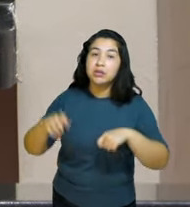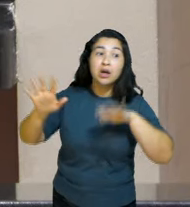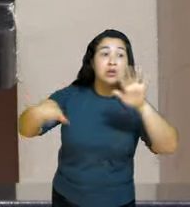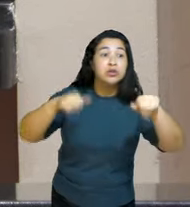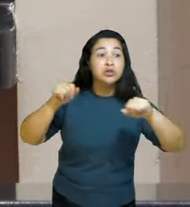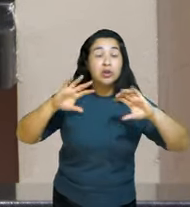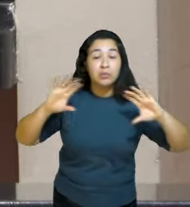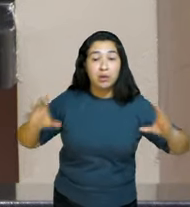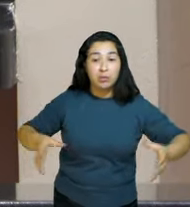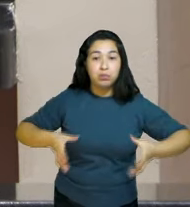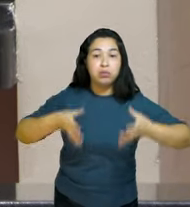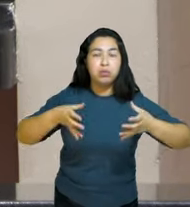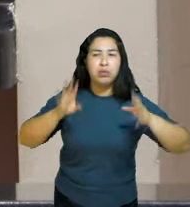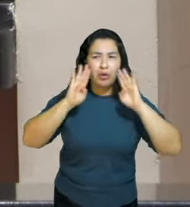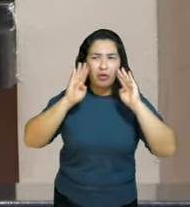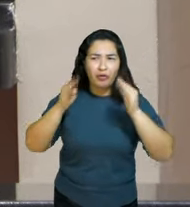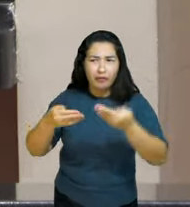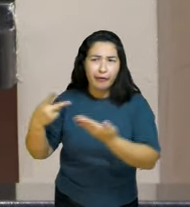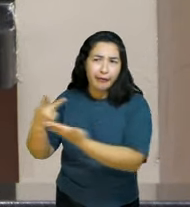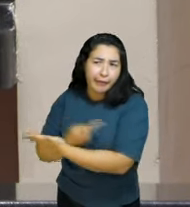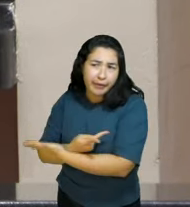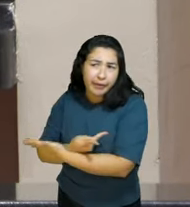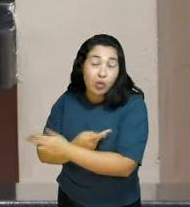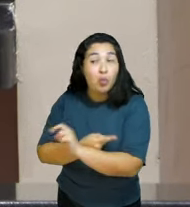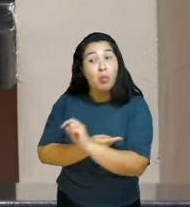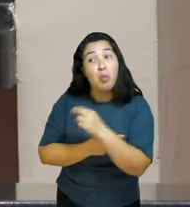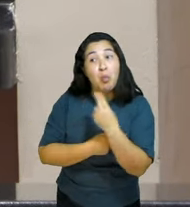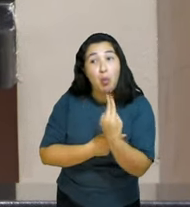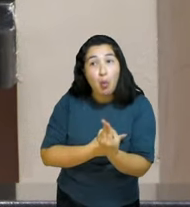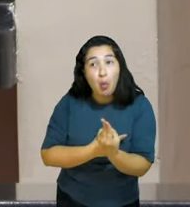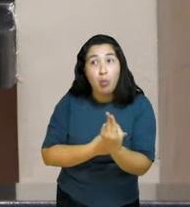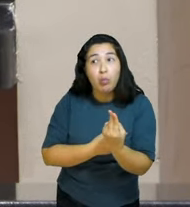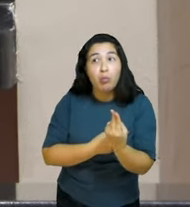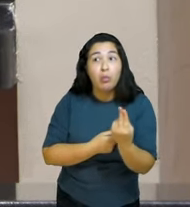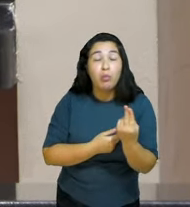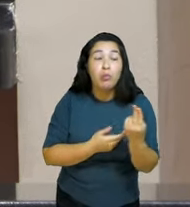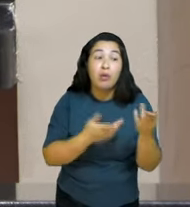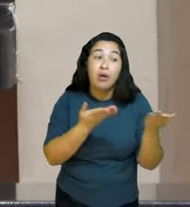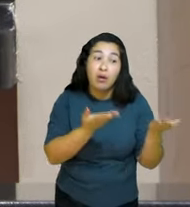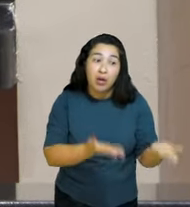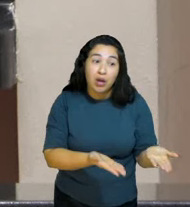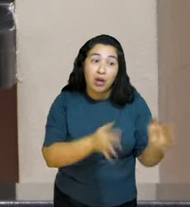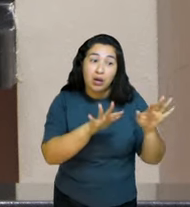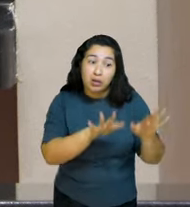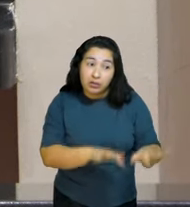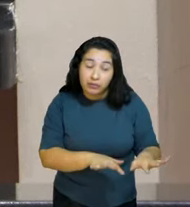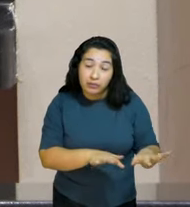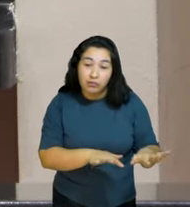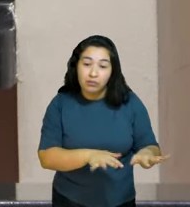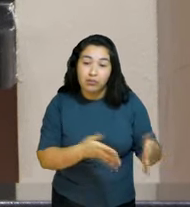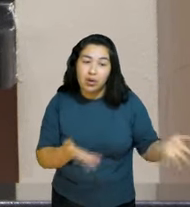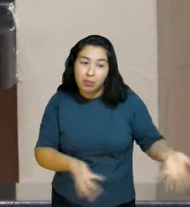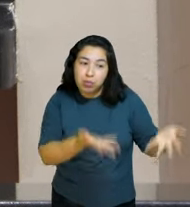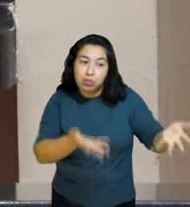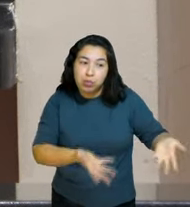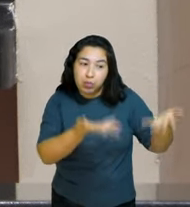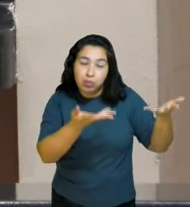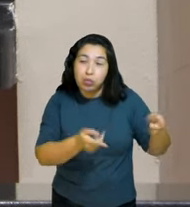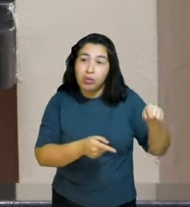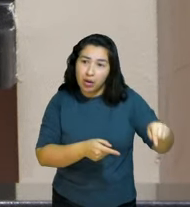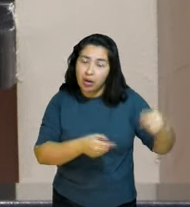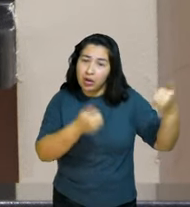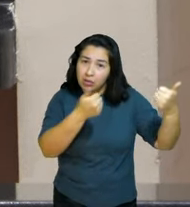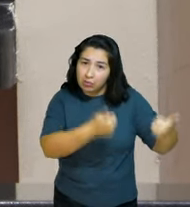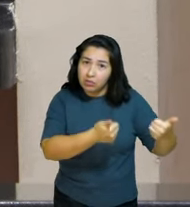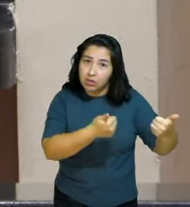gente foca no erro, ou a gente impulsiona o que está dando certo. Porque teve um momento que